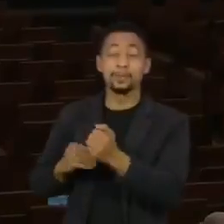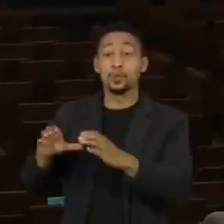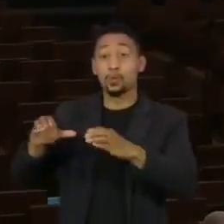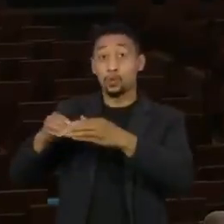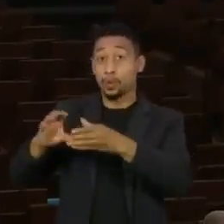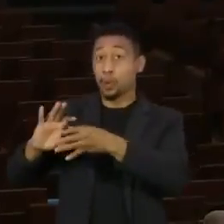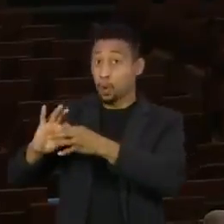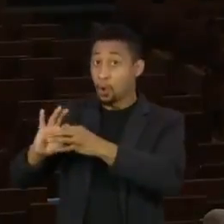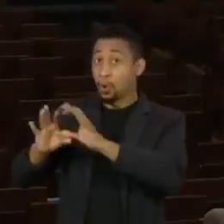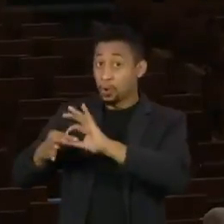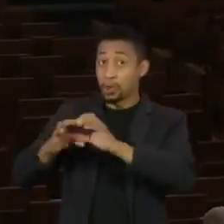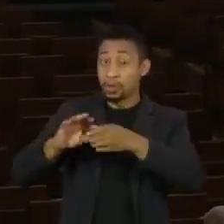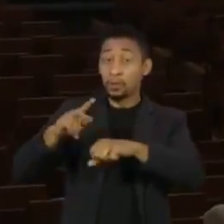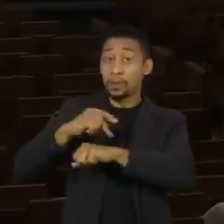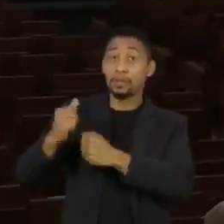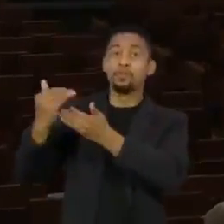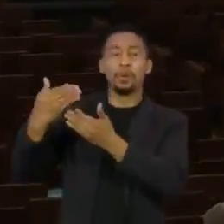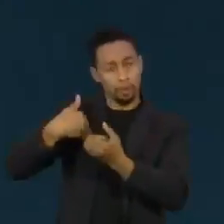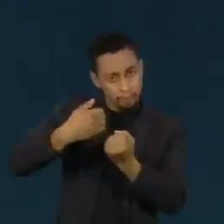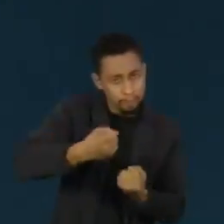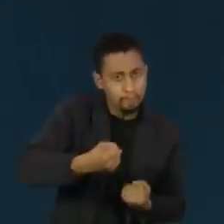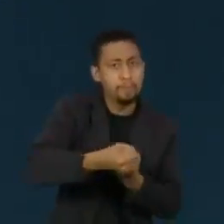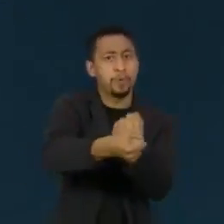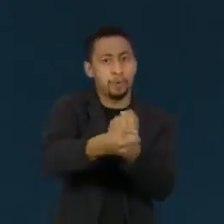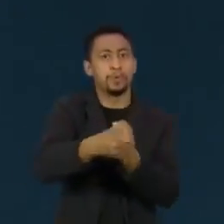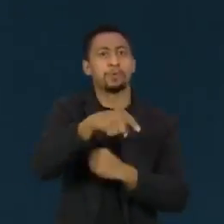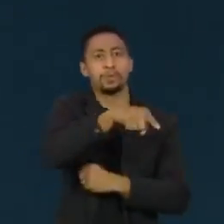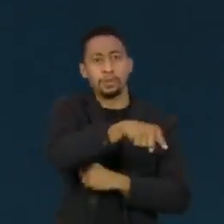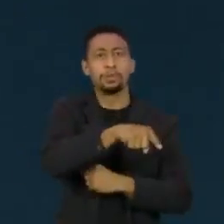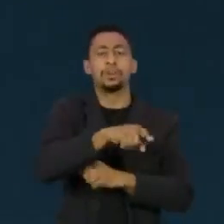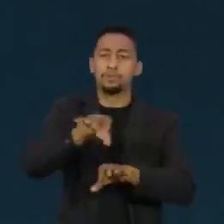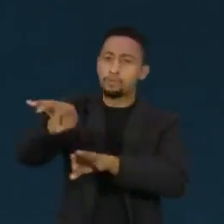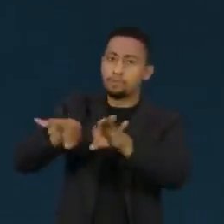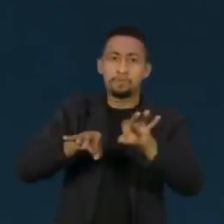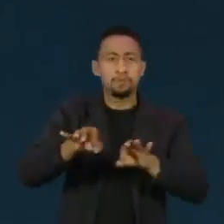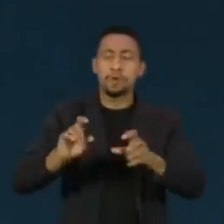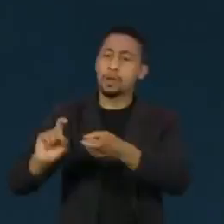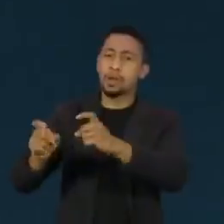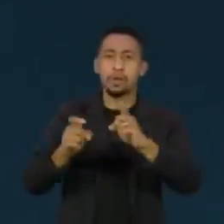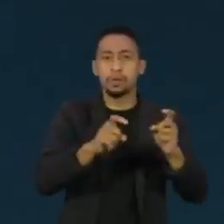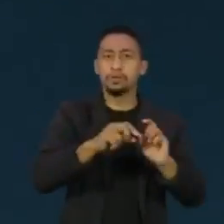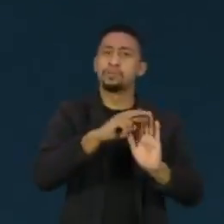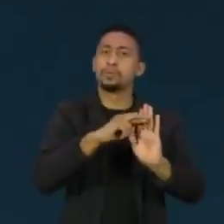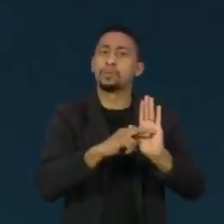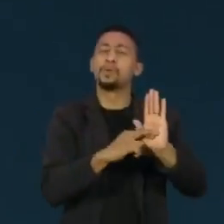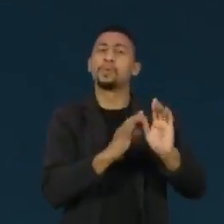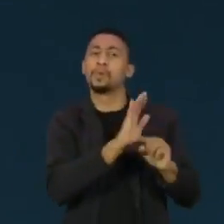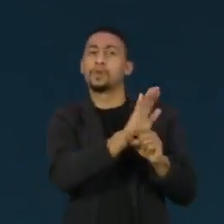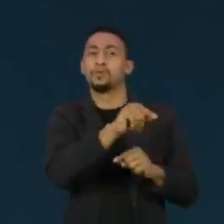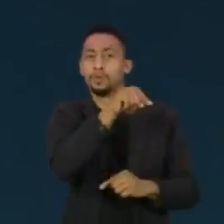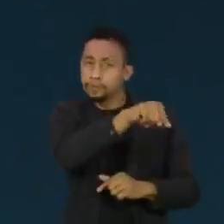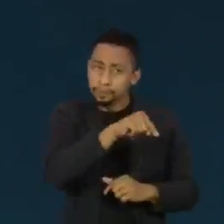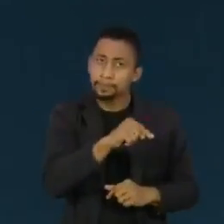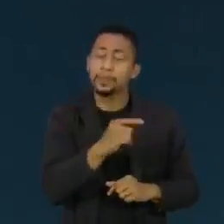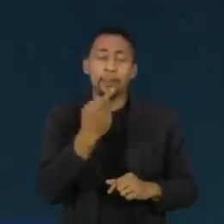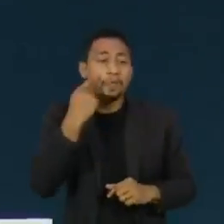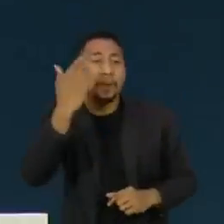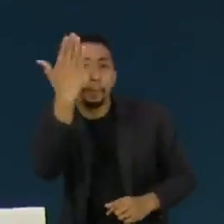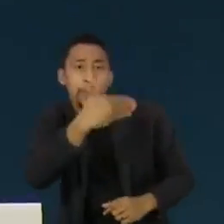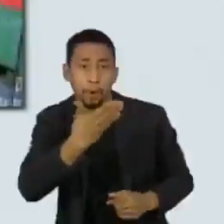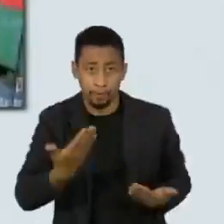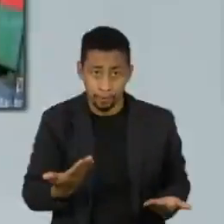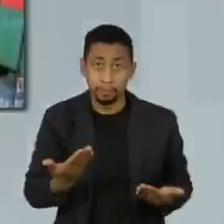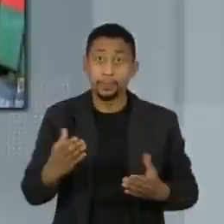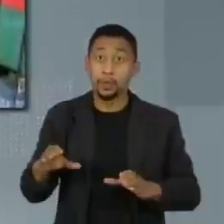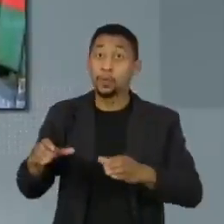internacional deu apoio a atleta e vai instaurar uma comissão disciplinar para apurar os fatos a equipe